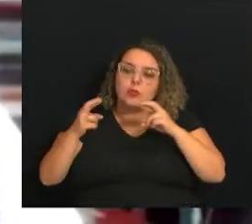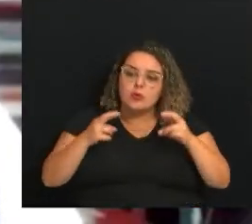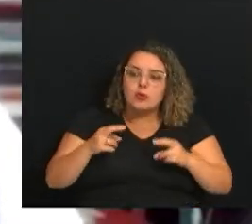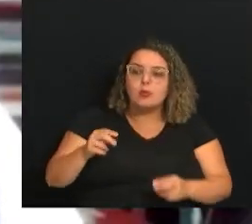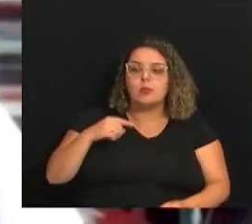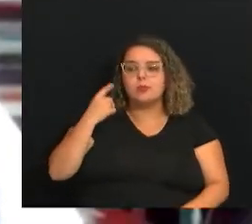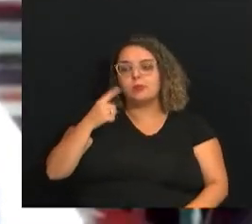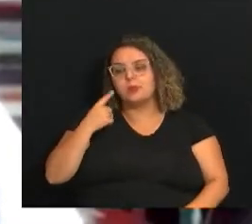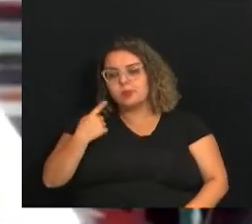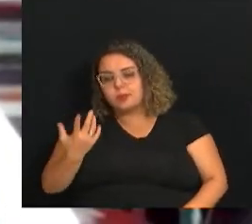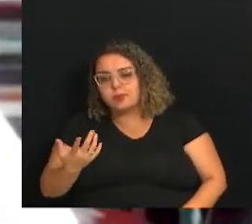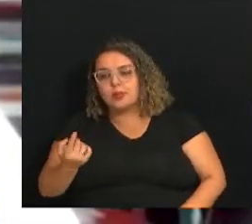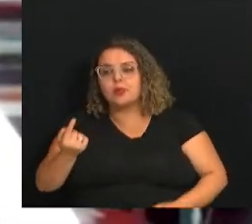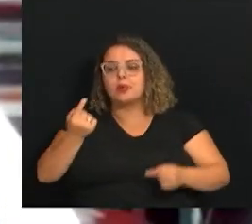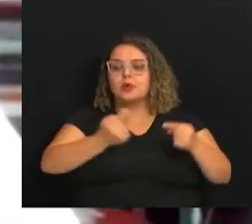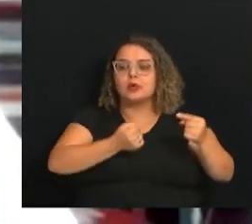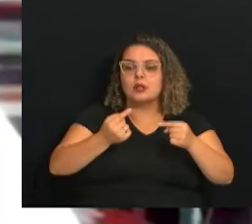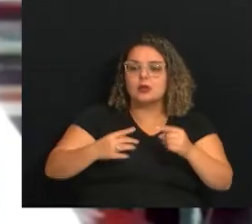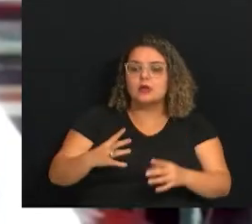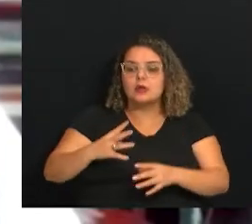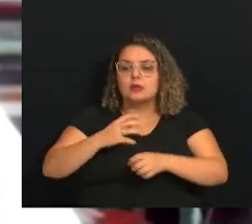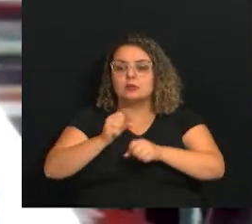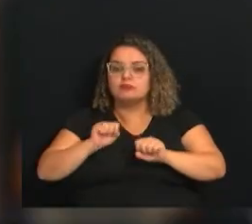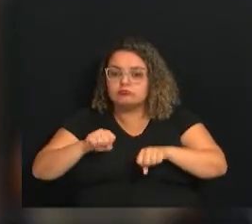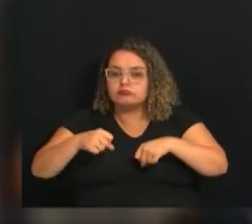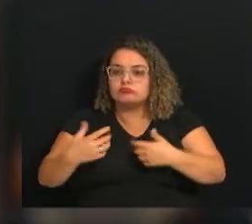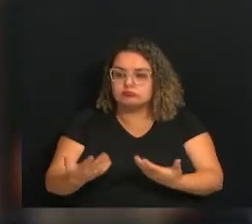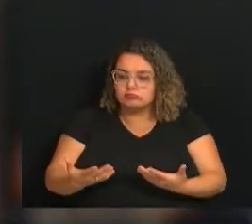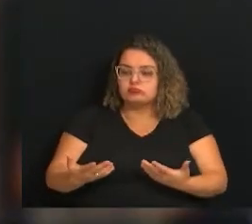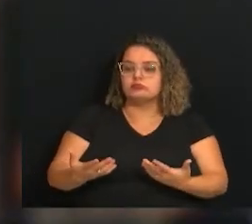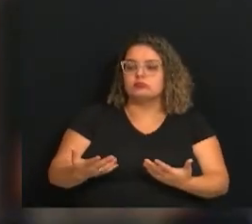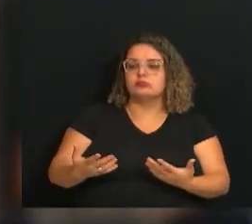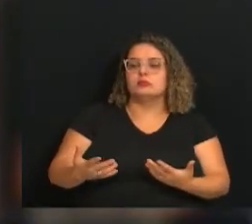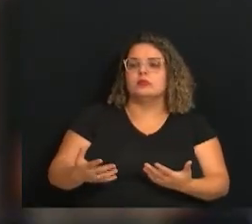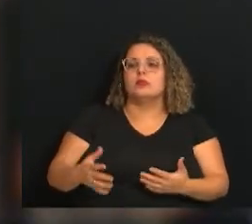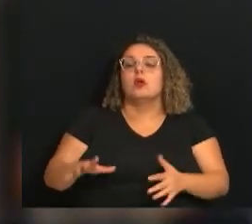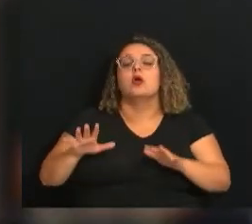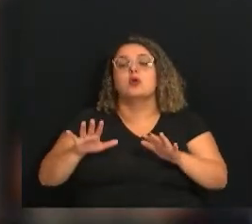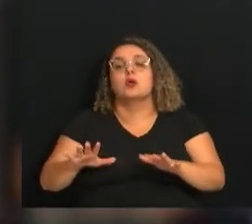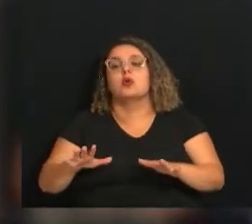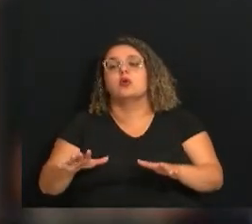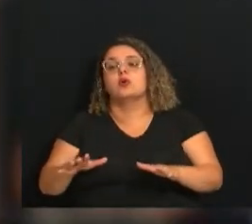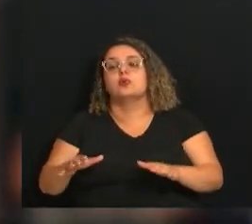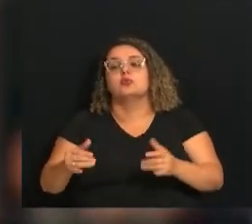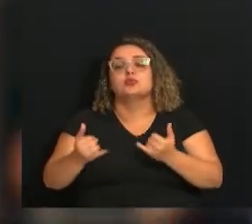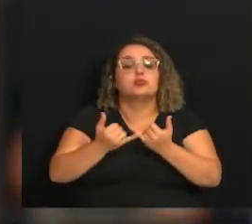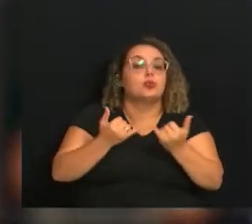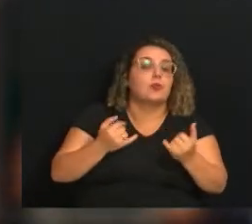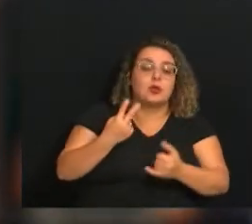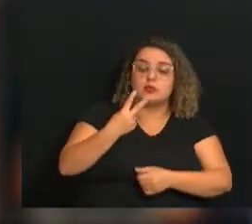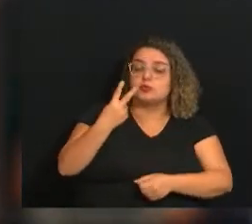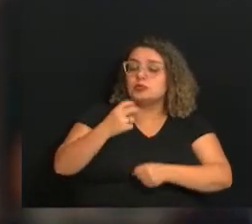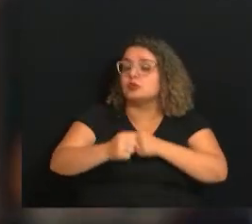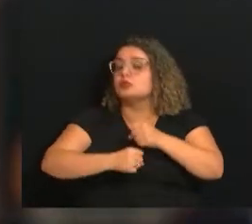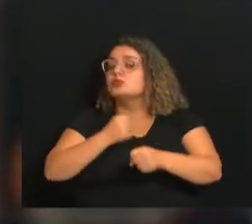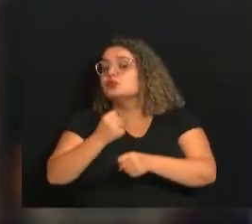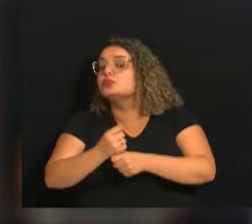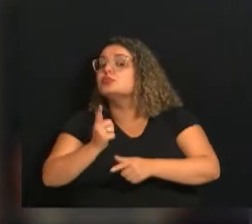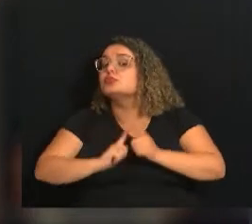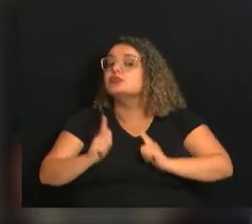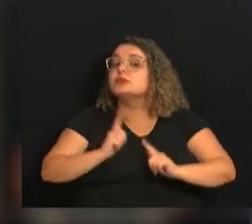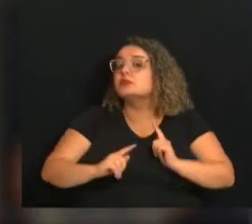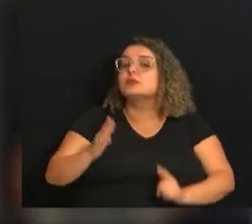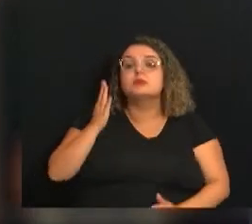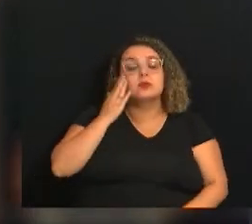advogado e debateram o fortalecimento do serviço público. Só que a gente já está no meio do 2º ano, né, de gestão, e a gente sabe que as